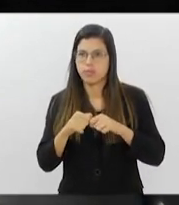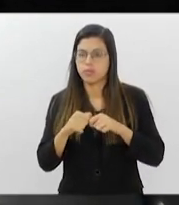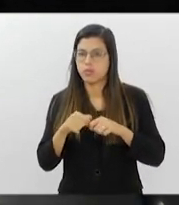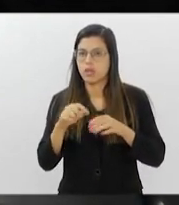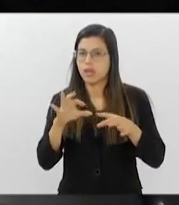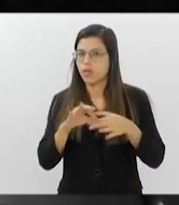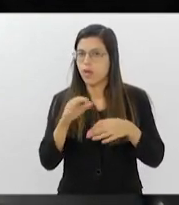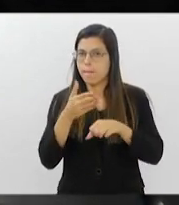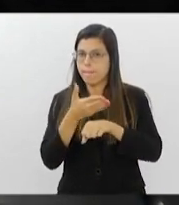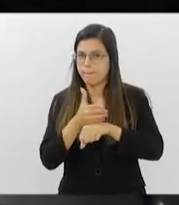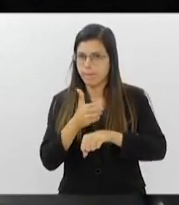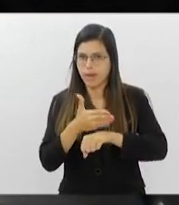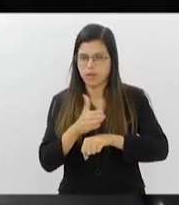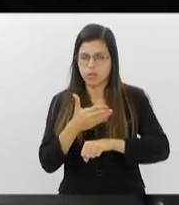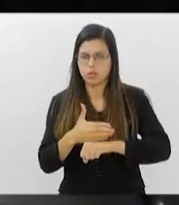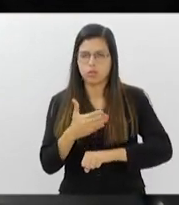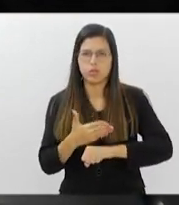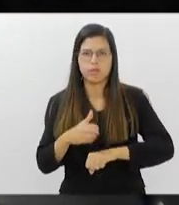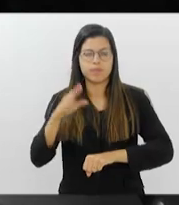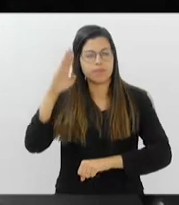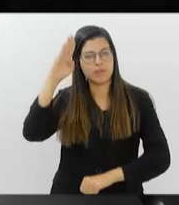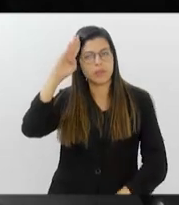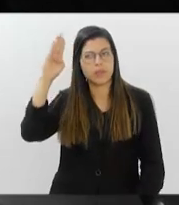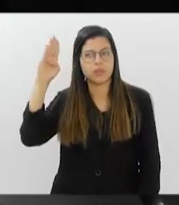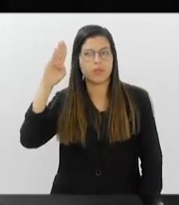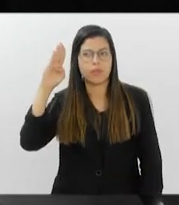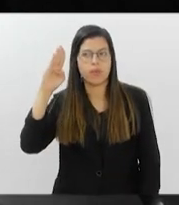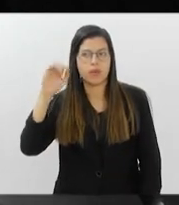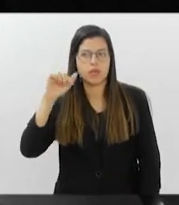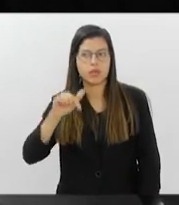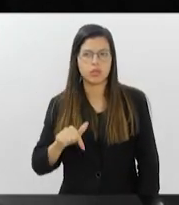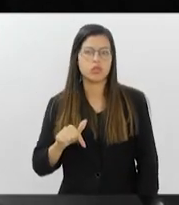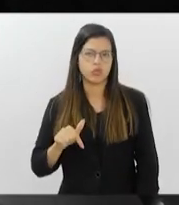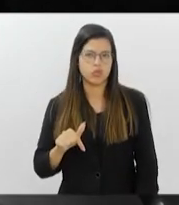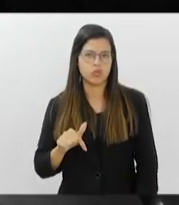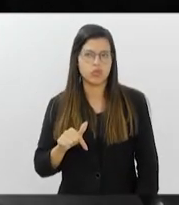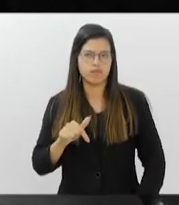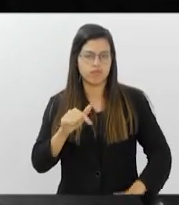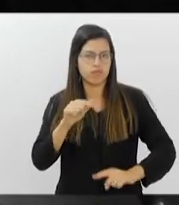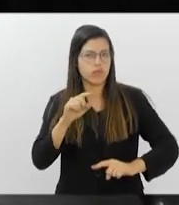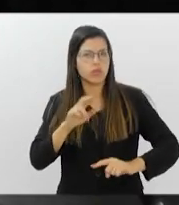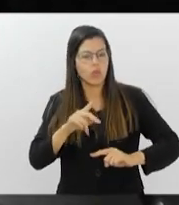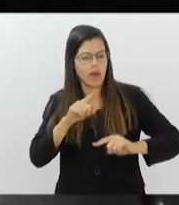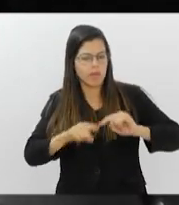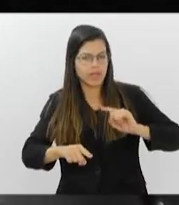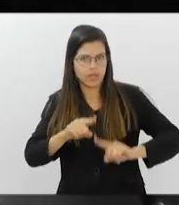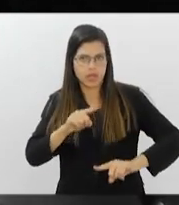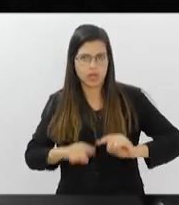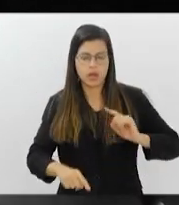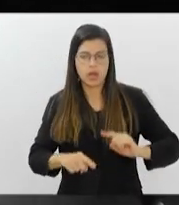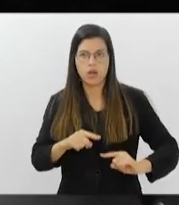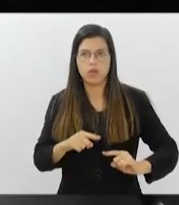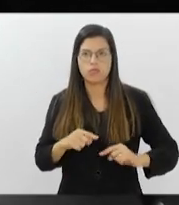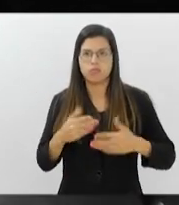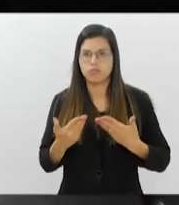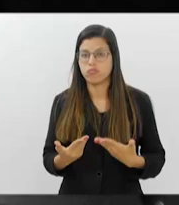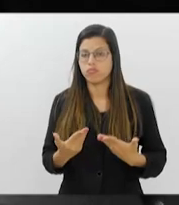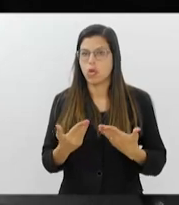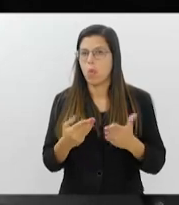práticas, principalmente a natureza imaterial. Então, eu levanto aqui essa questão